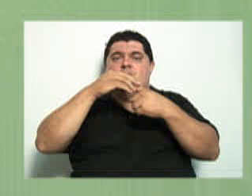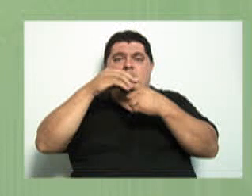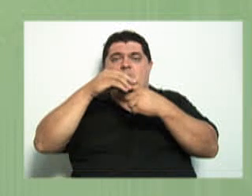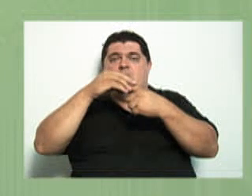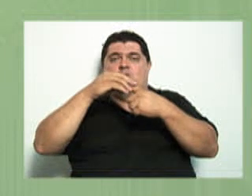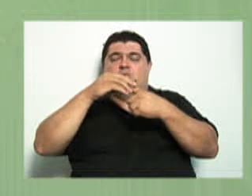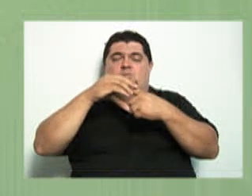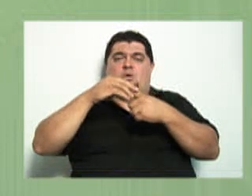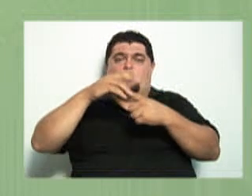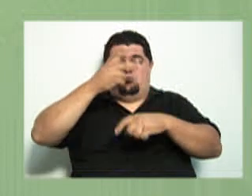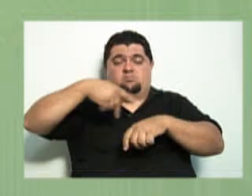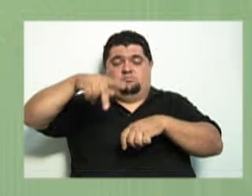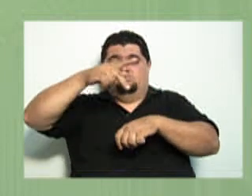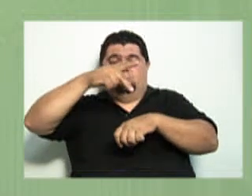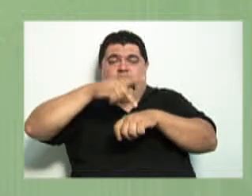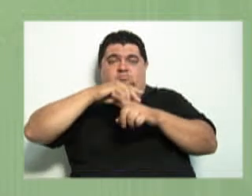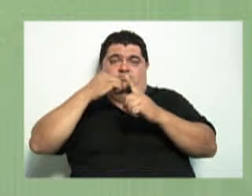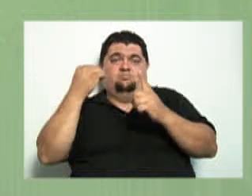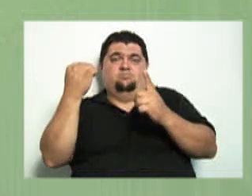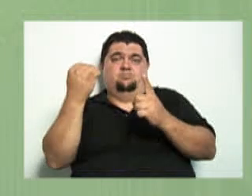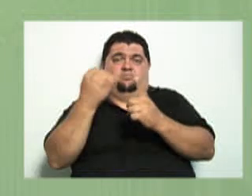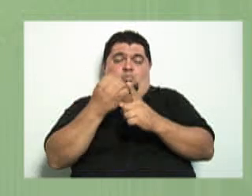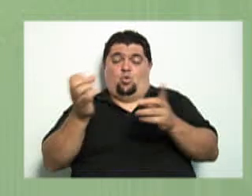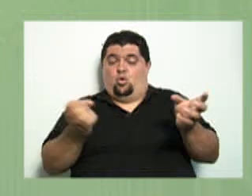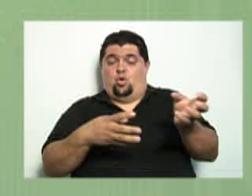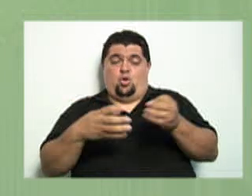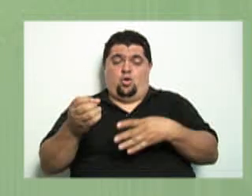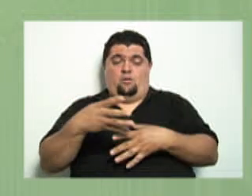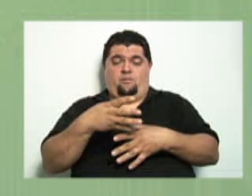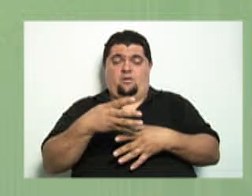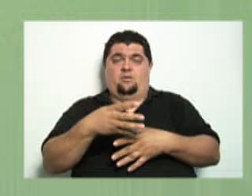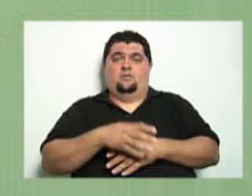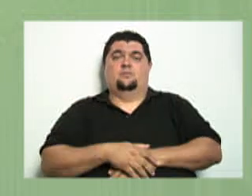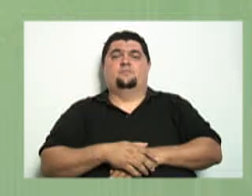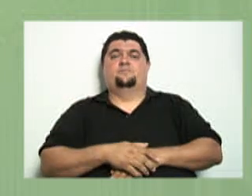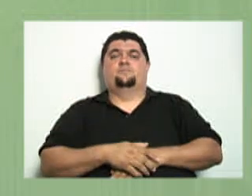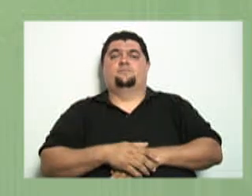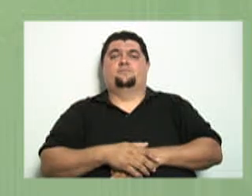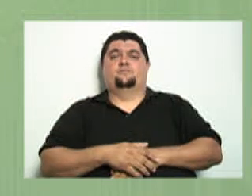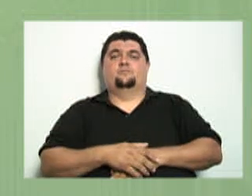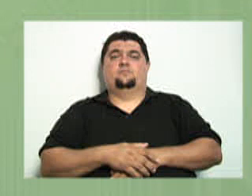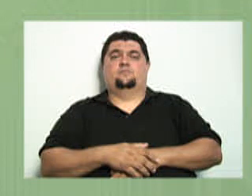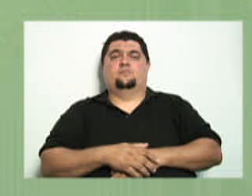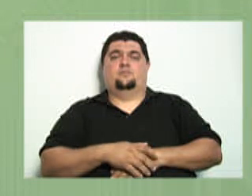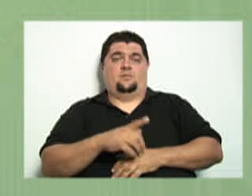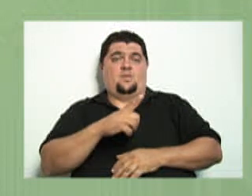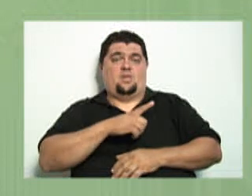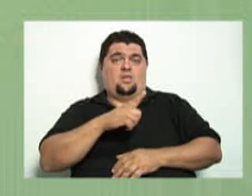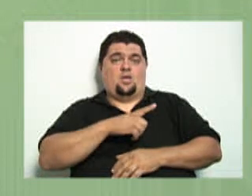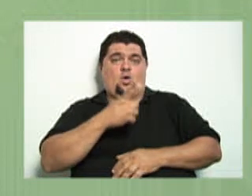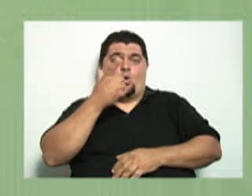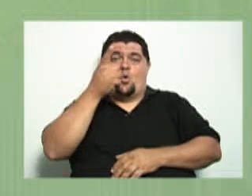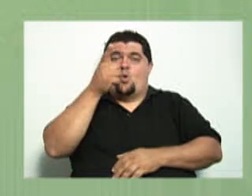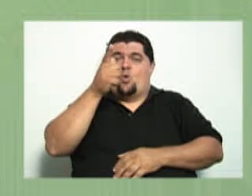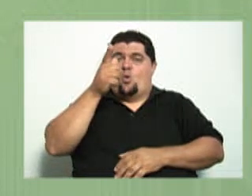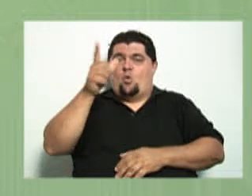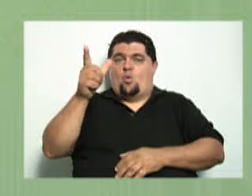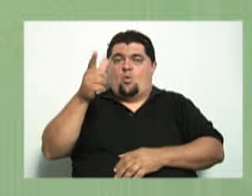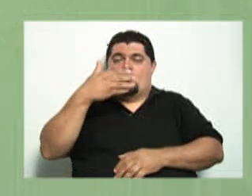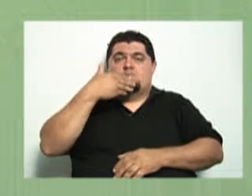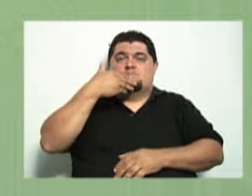instituição normativa de uma sociedade moderna, torna-se, na sua outra qualidade de